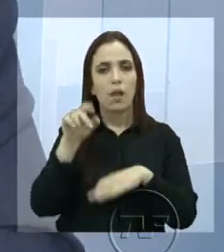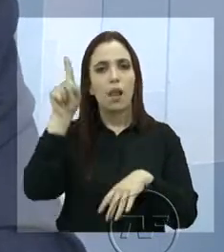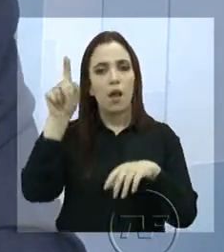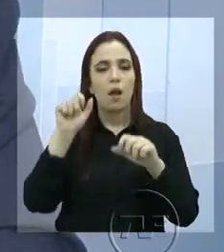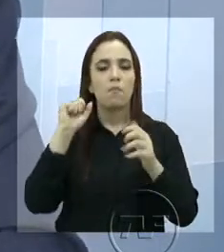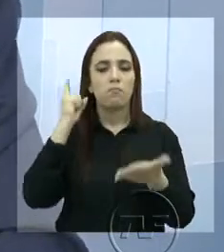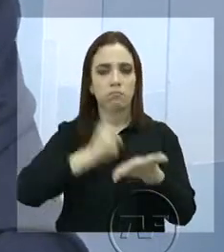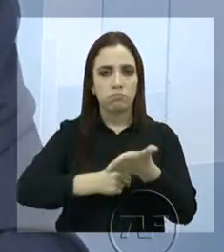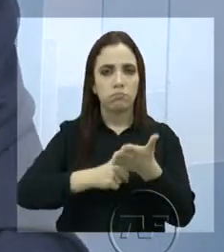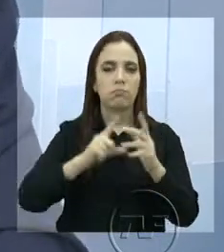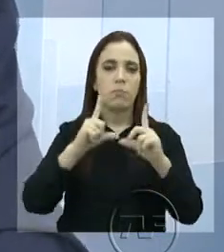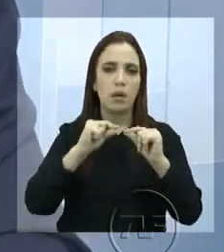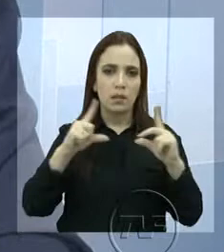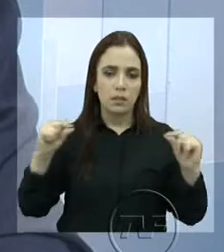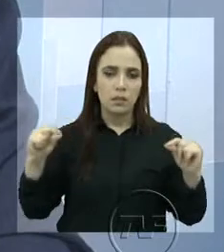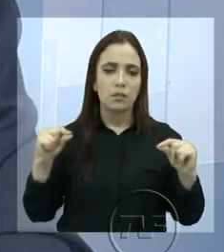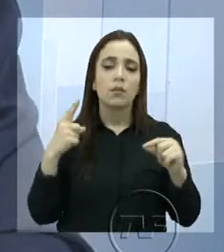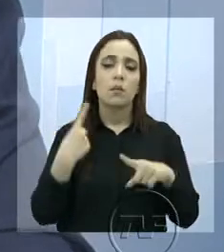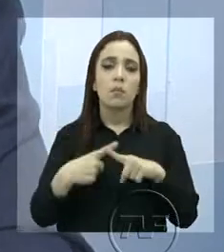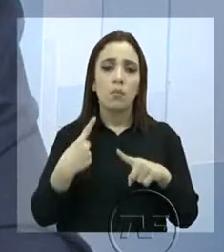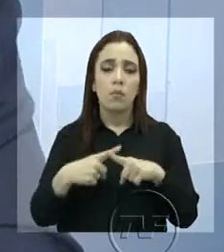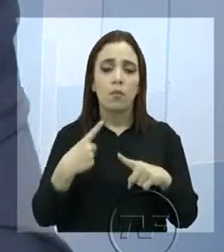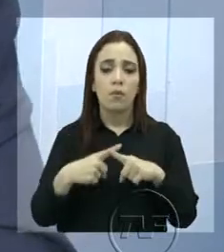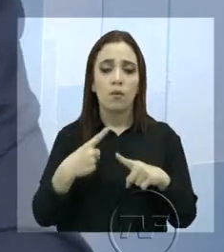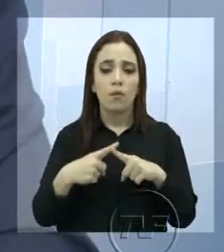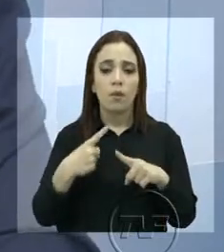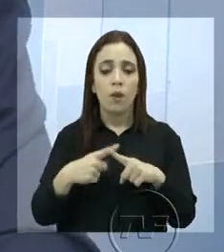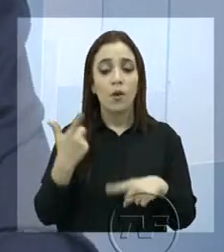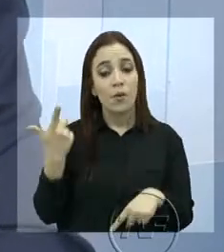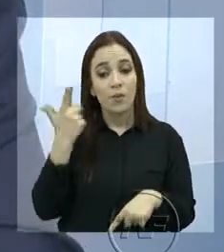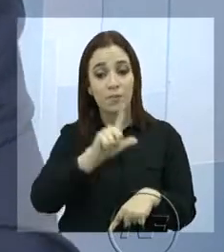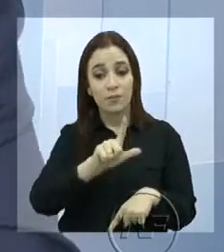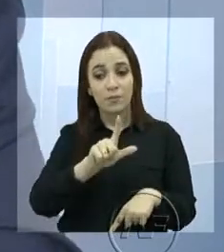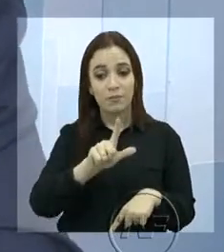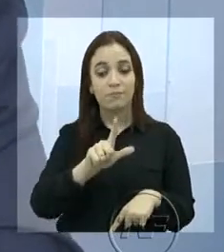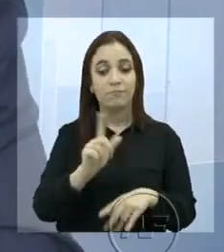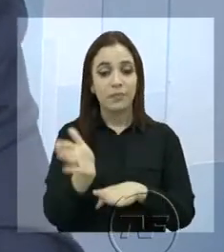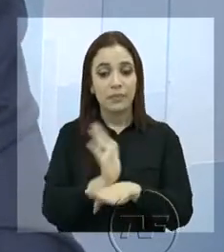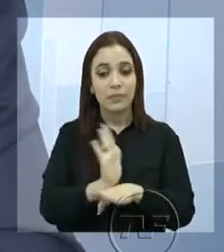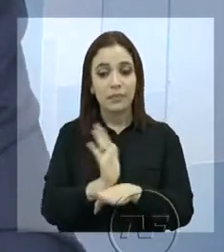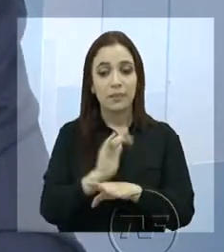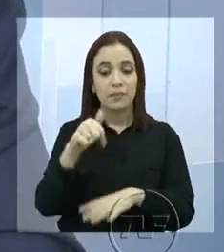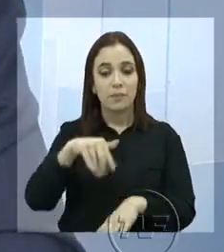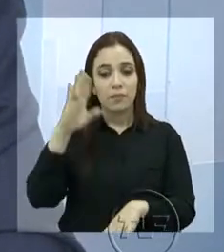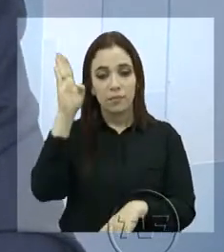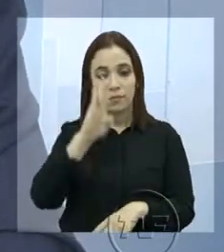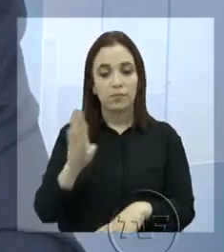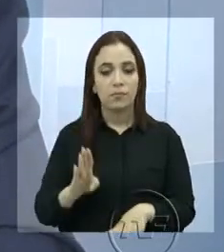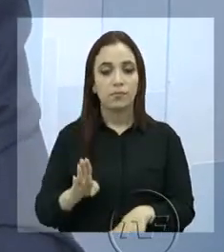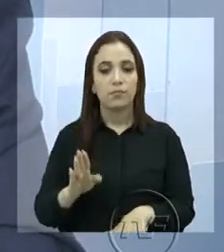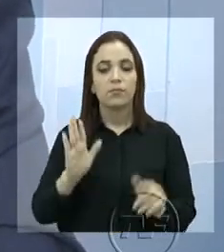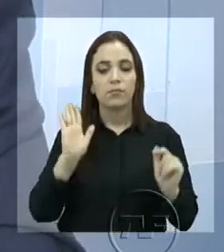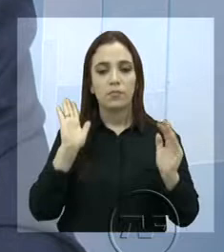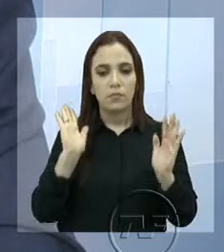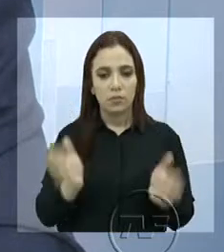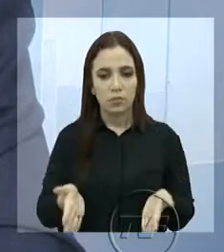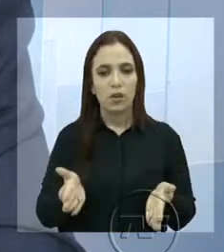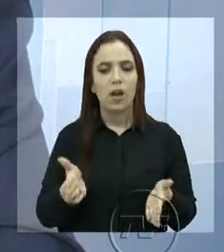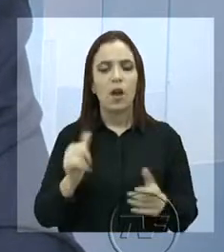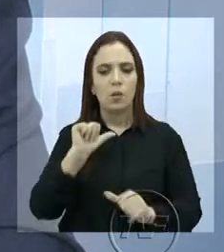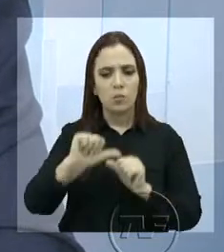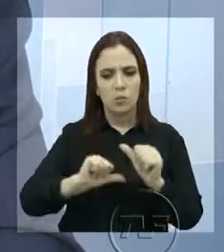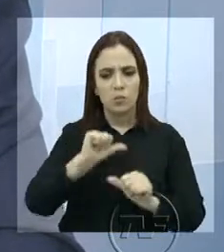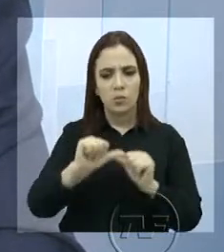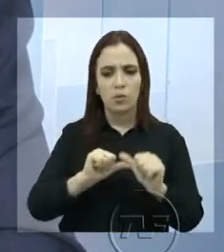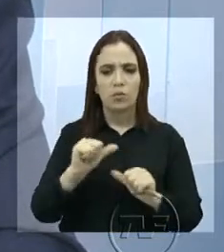nesse sentido. Para a nossa felicidade, a felicidade do audiovisual brasileiro, já foi revista